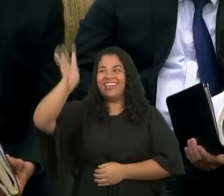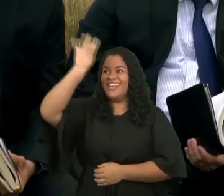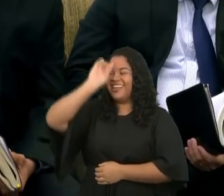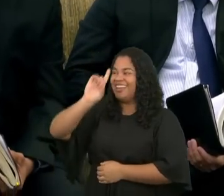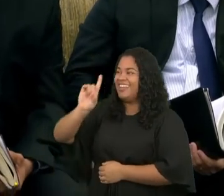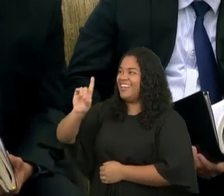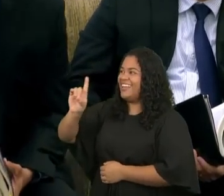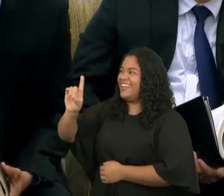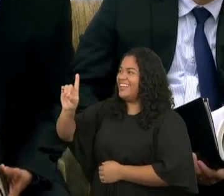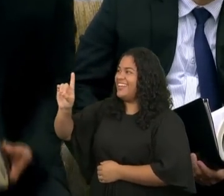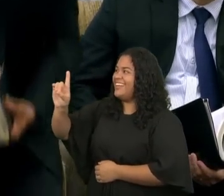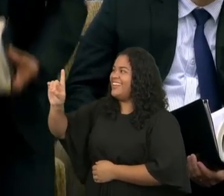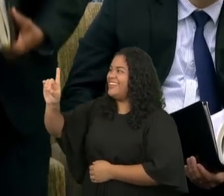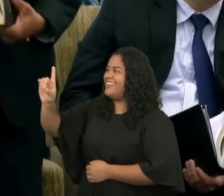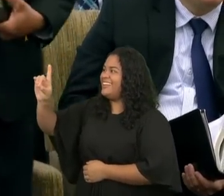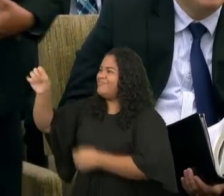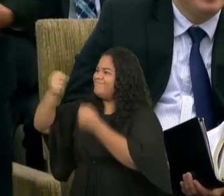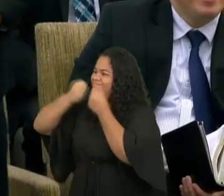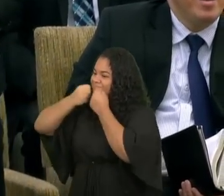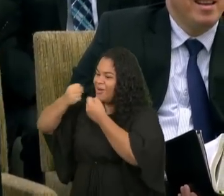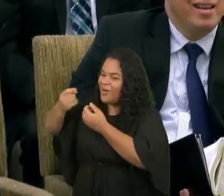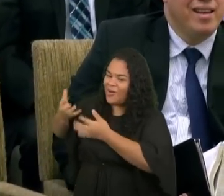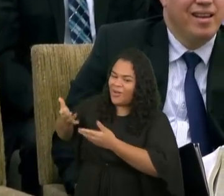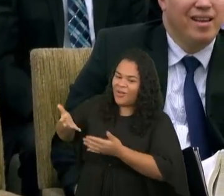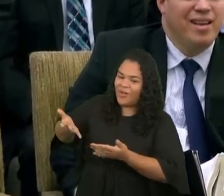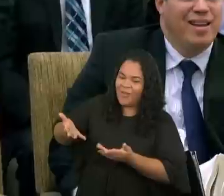Concederei o meu